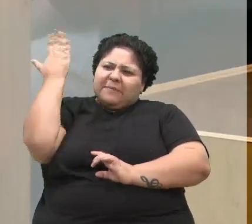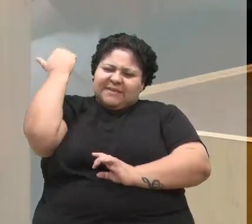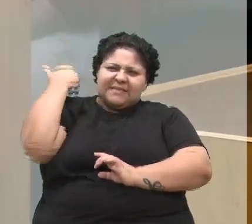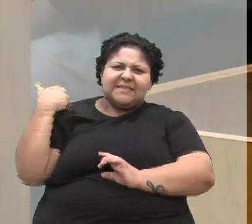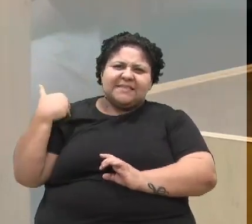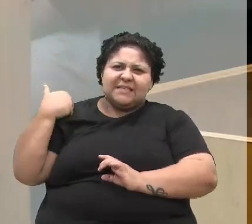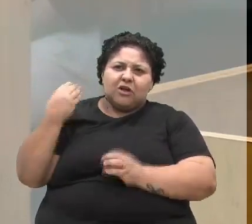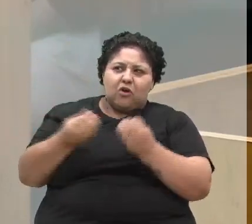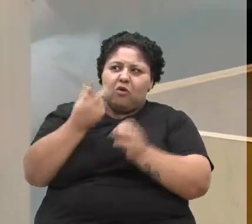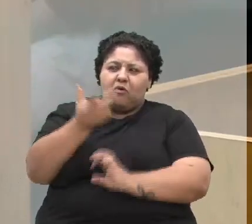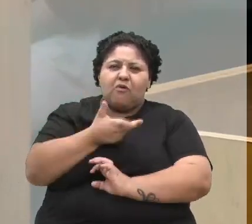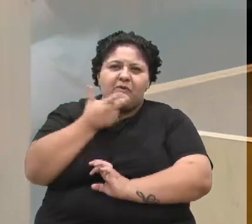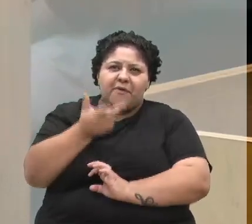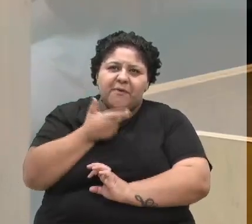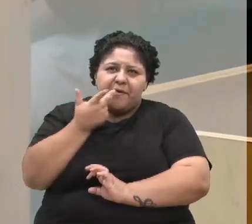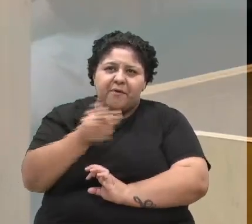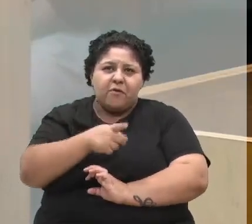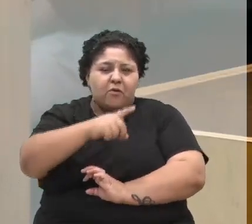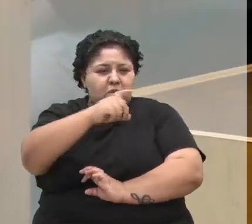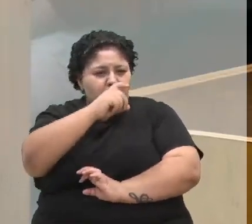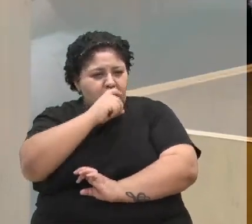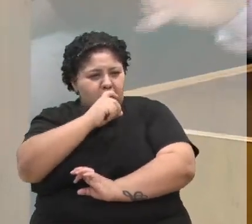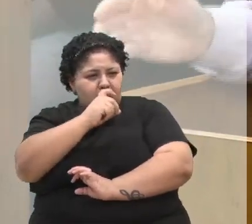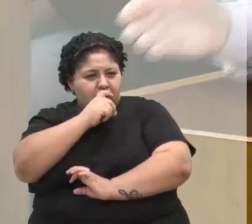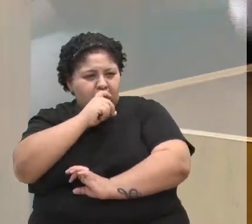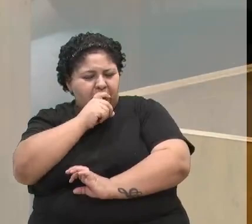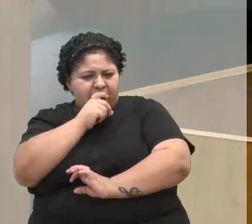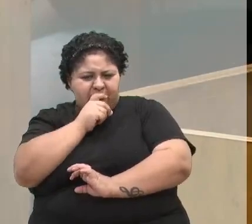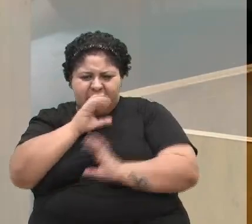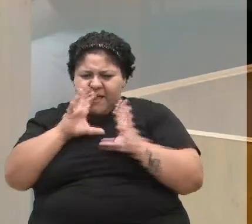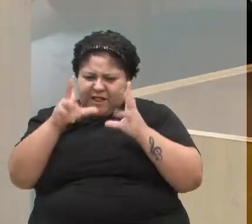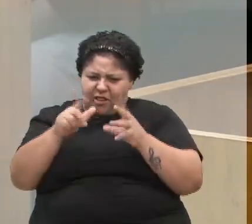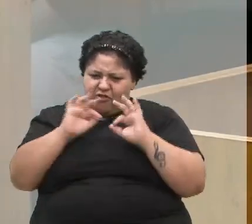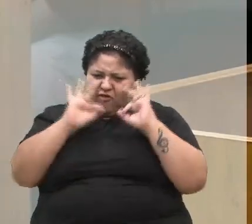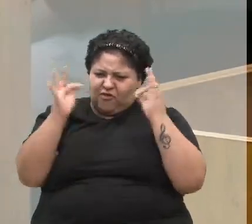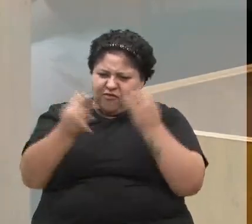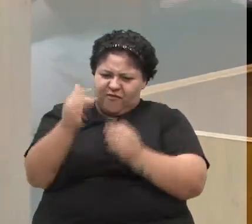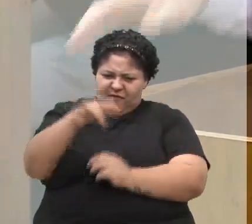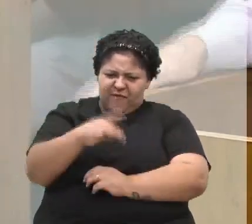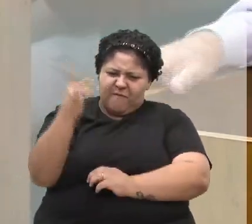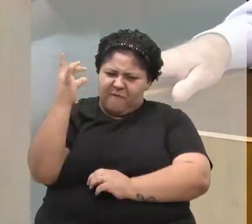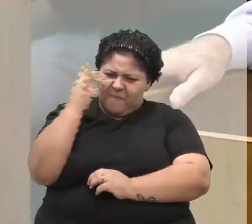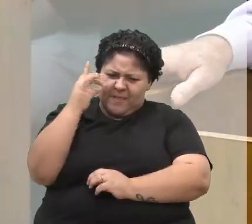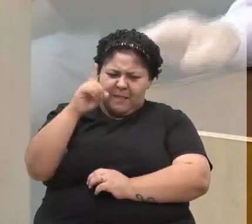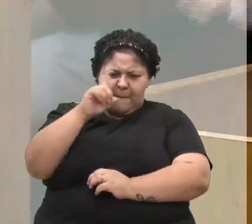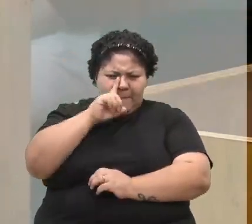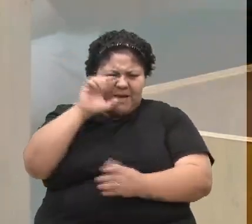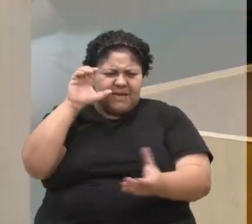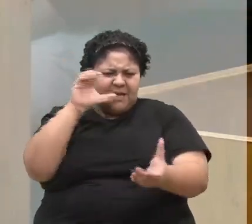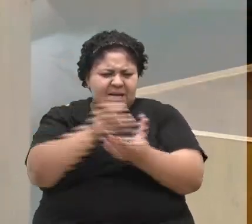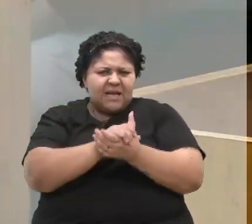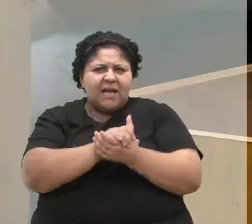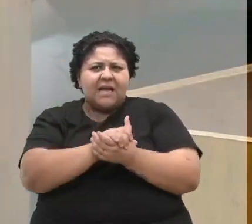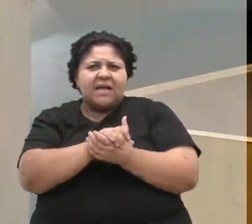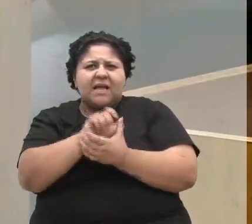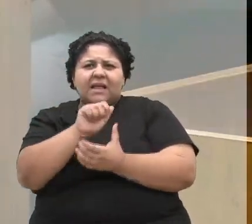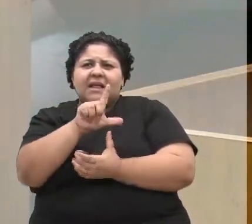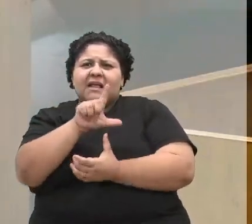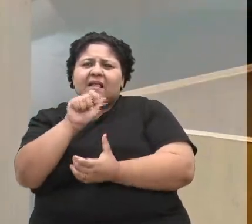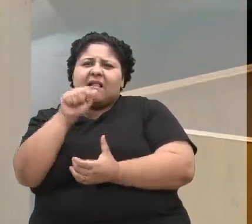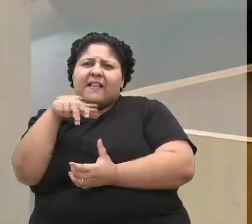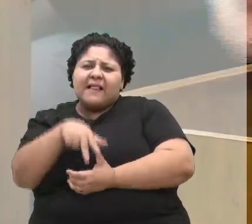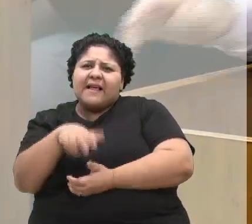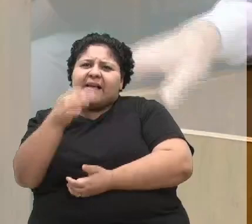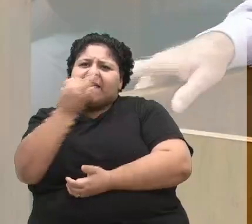como disse, o pai Joãozinho de Andrade, toda a família que está aqui, a esposa, a mãe do Joelcio, o Alain,